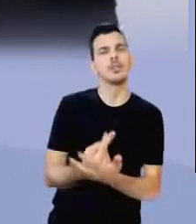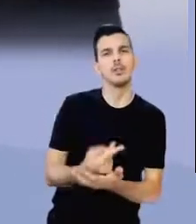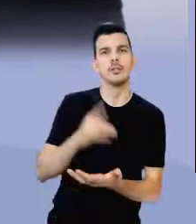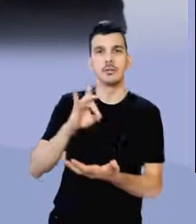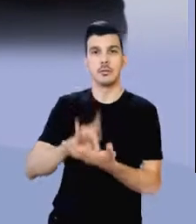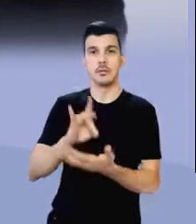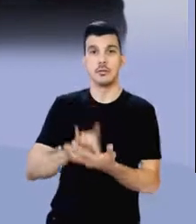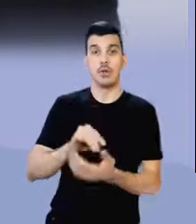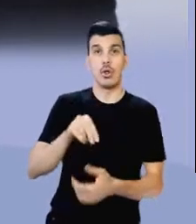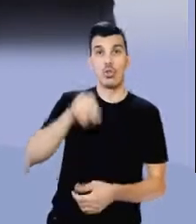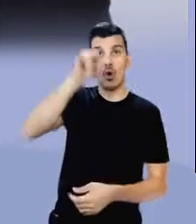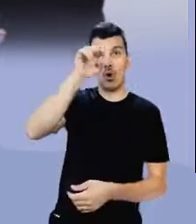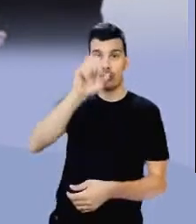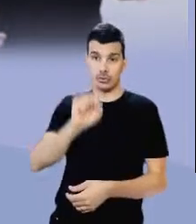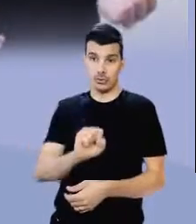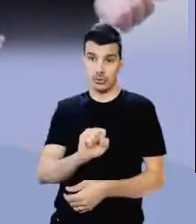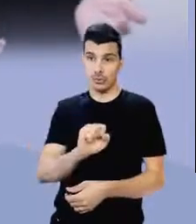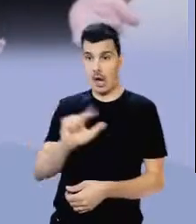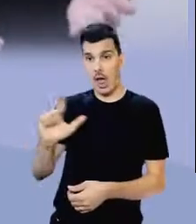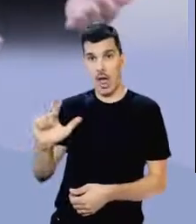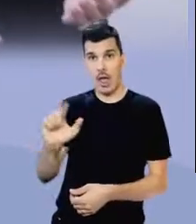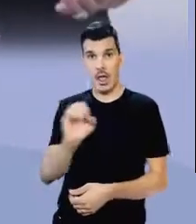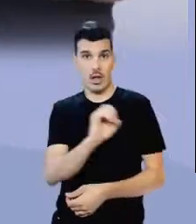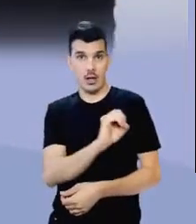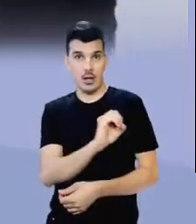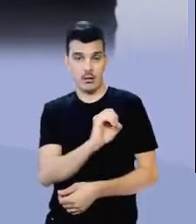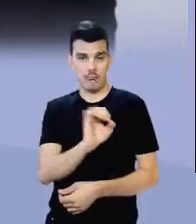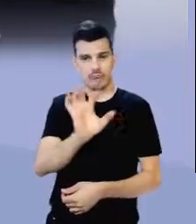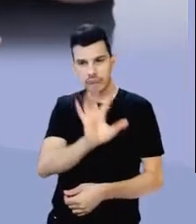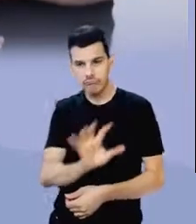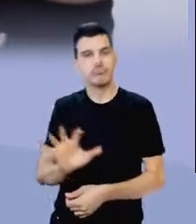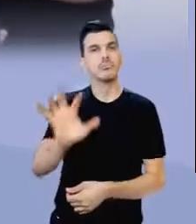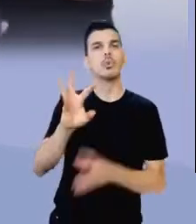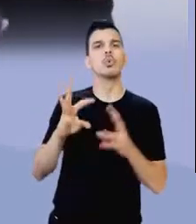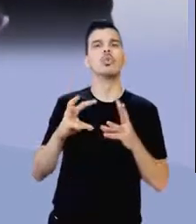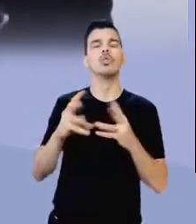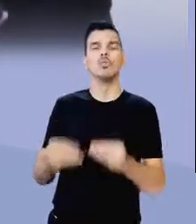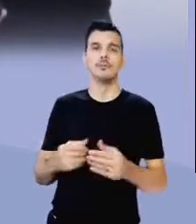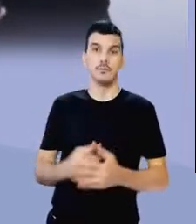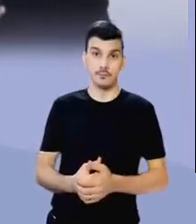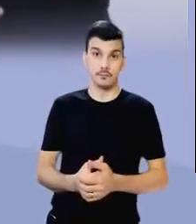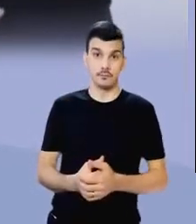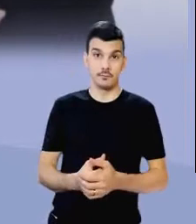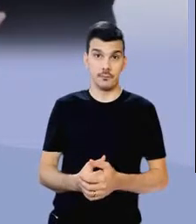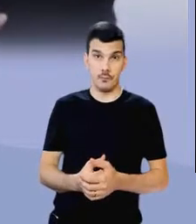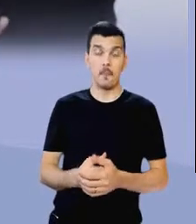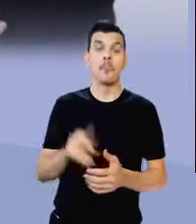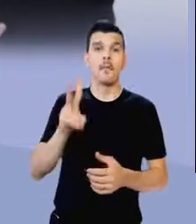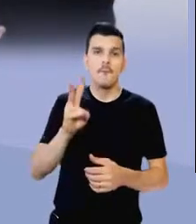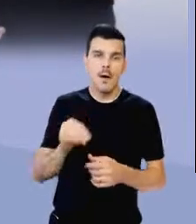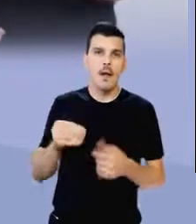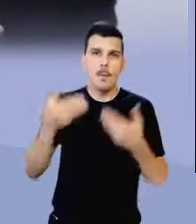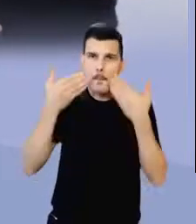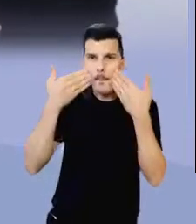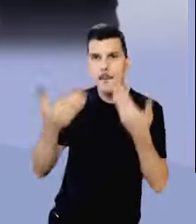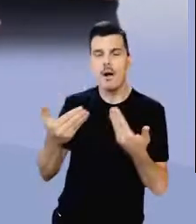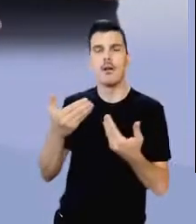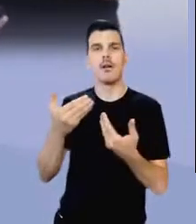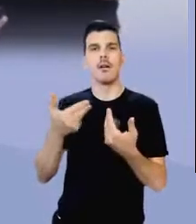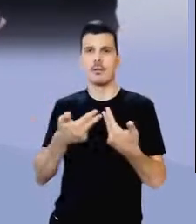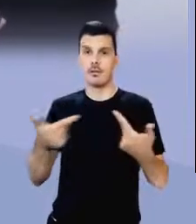no Nordeste, o que ocorre no Sul, na região Sudeste, e eles vão